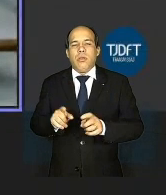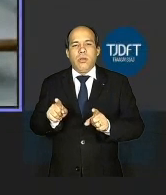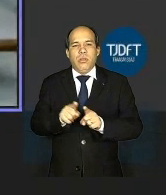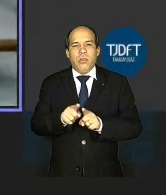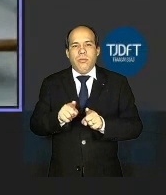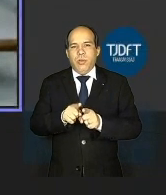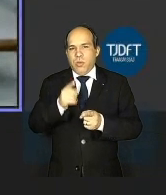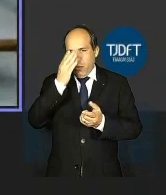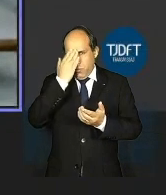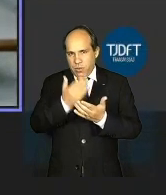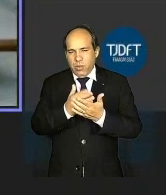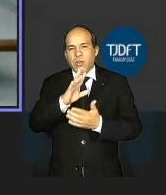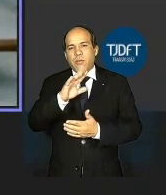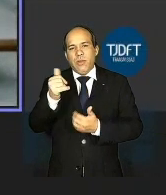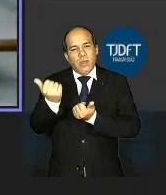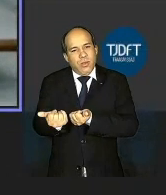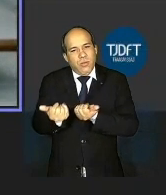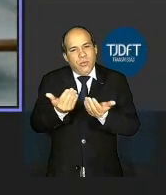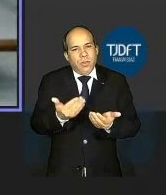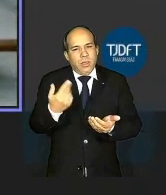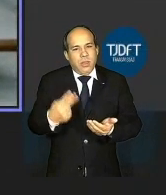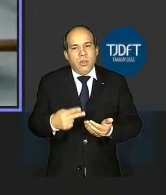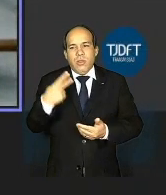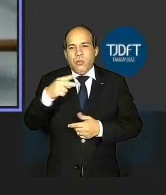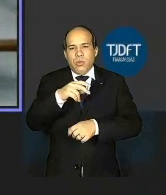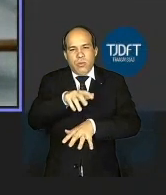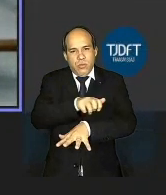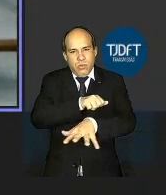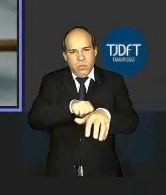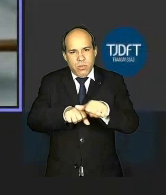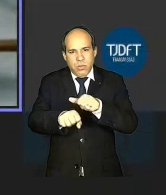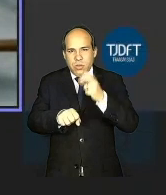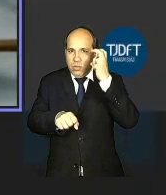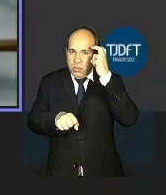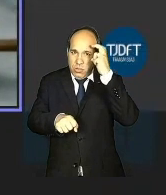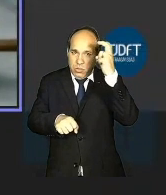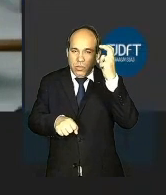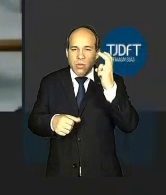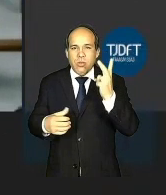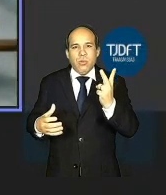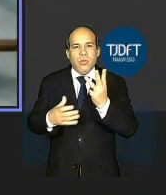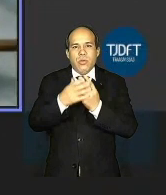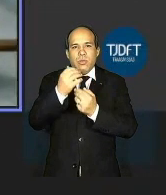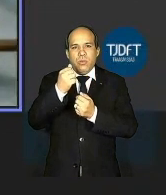e confiantes de que emprestará aqui a sua dedicação, a sua inteligência